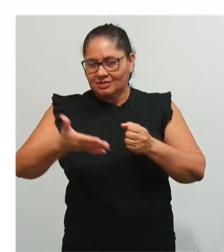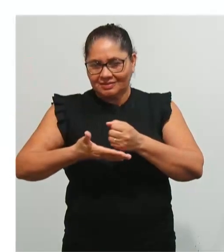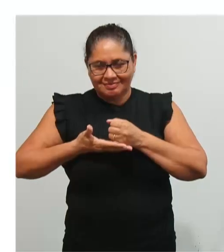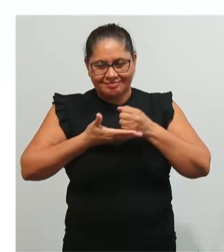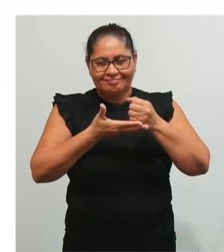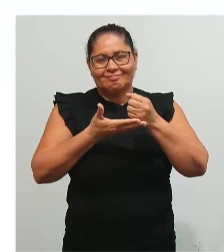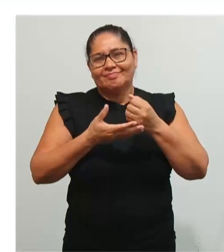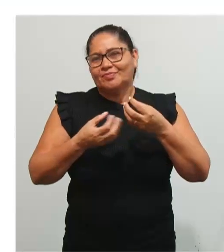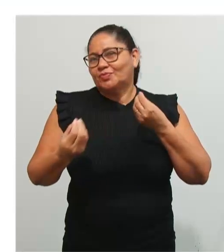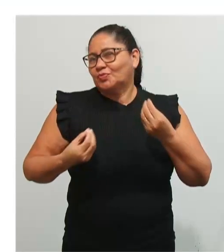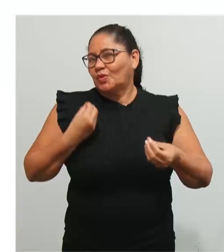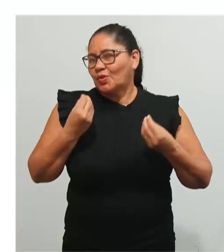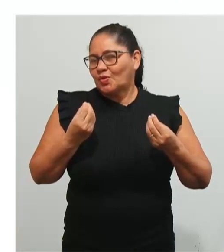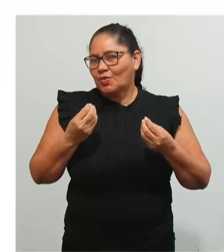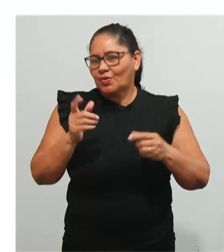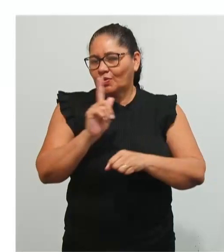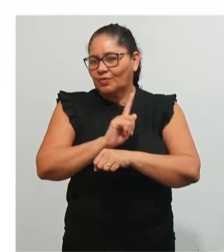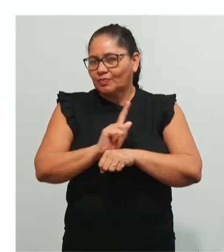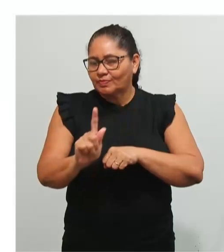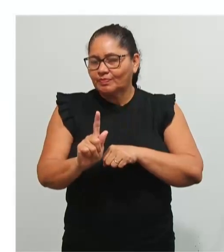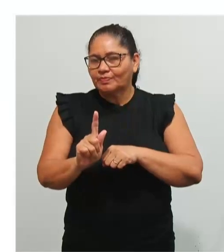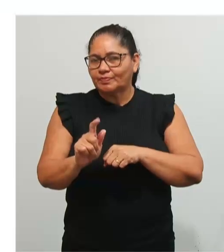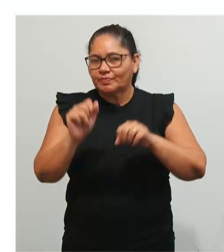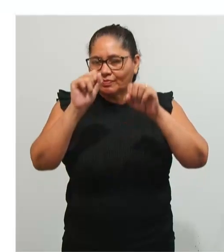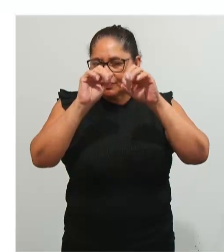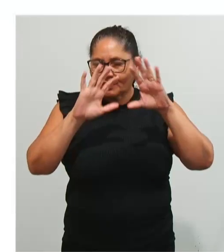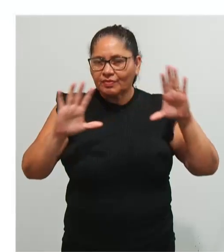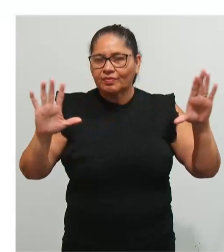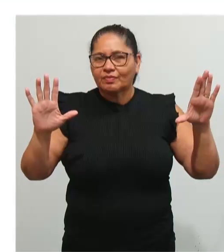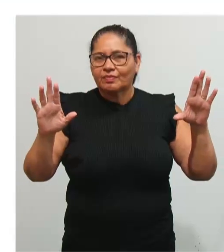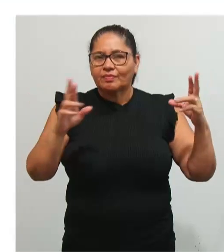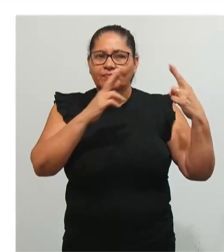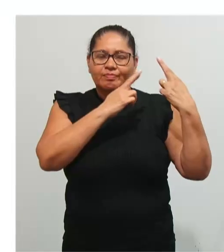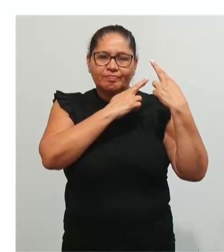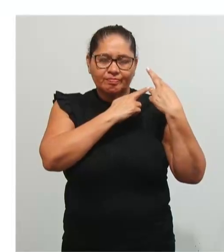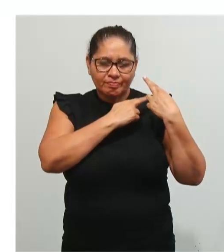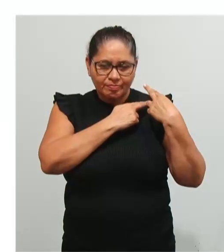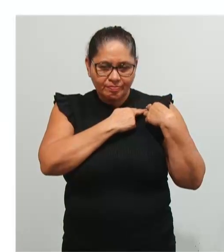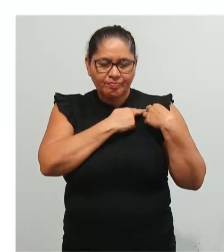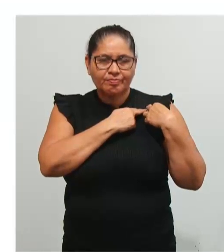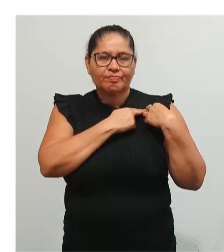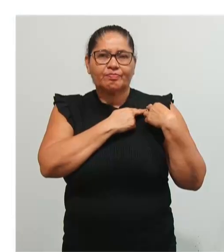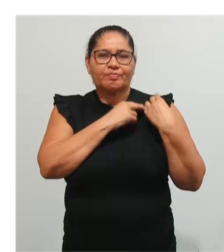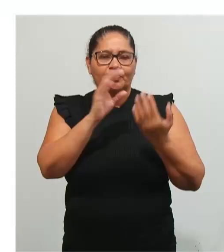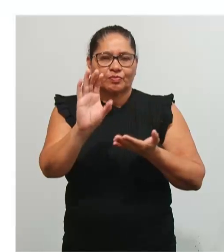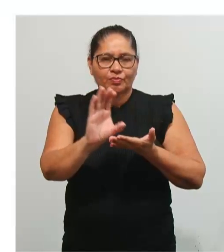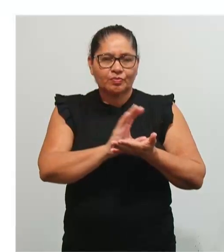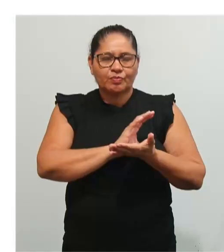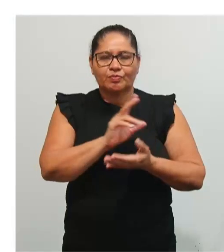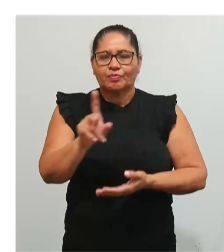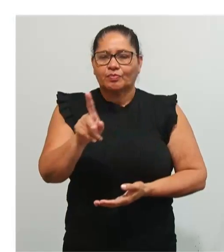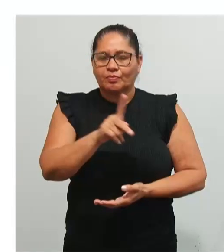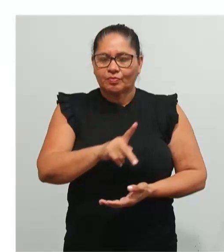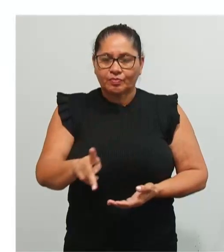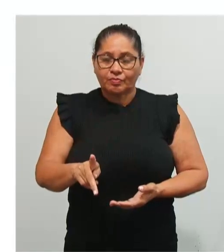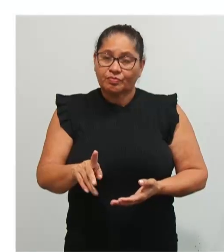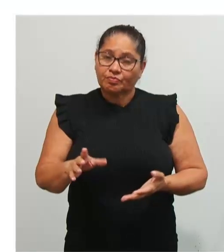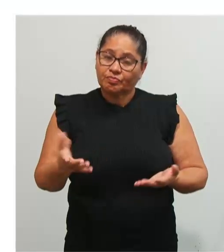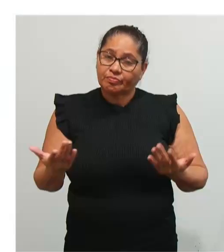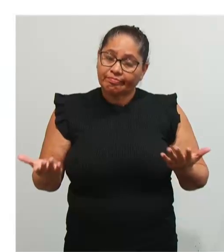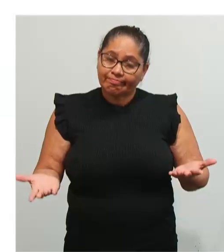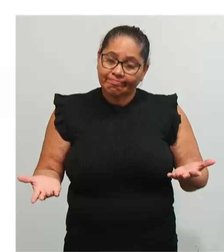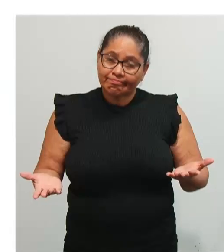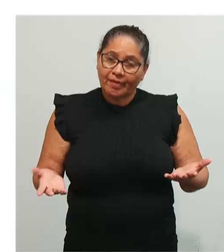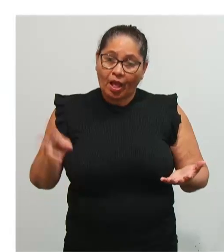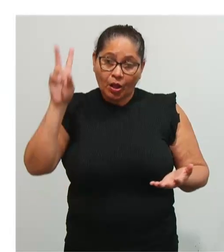na medida que permite o gerenciamento transparente e responsável dos recursos públicos. Por fim,